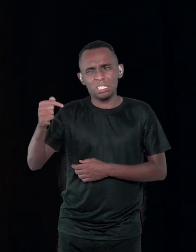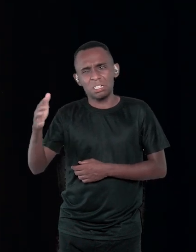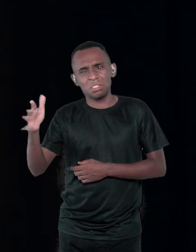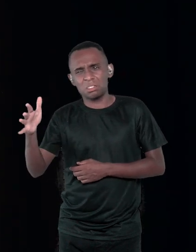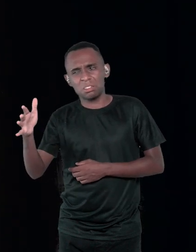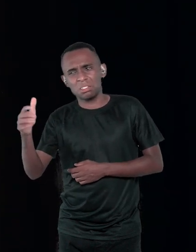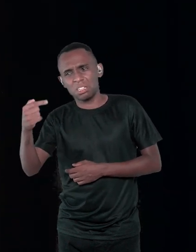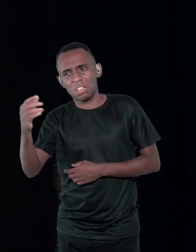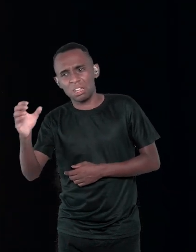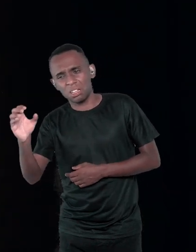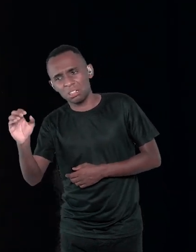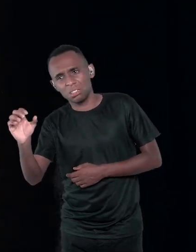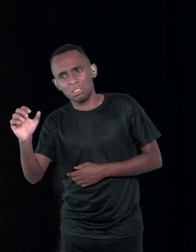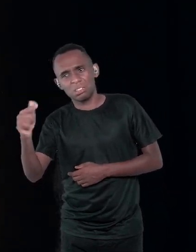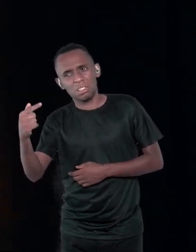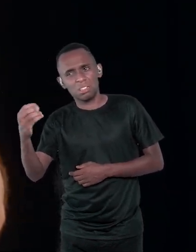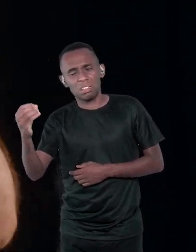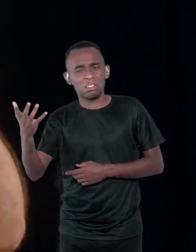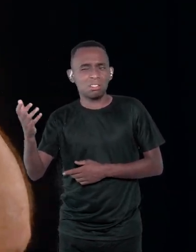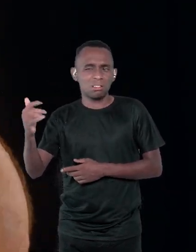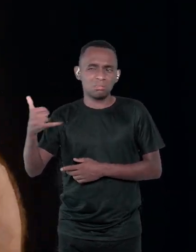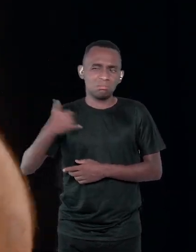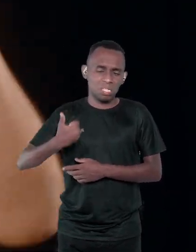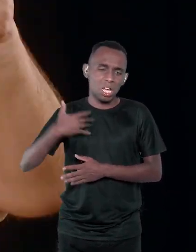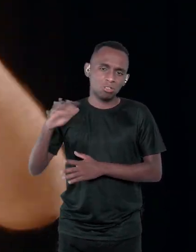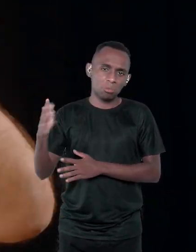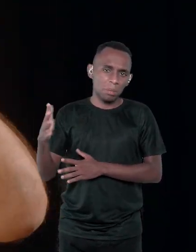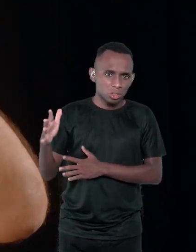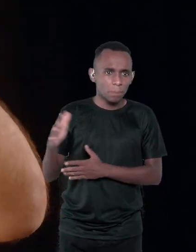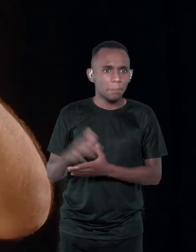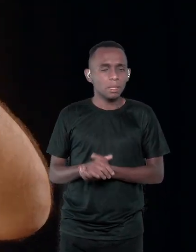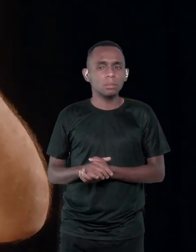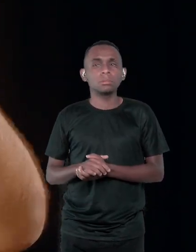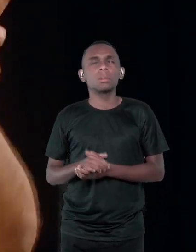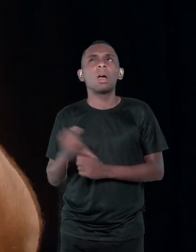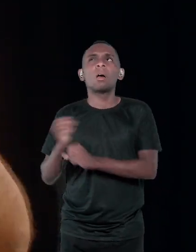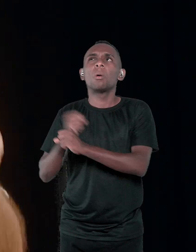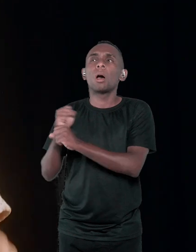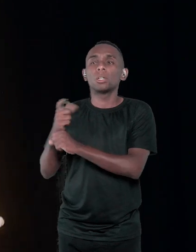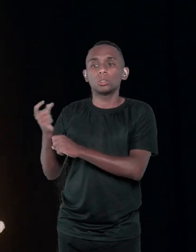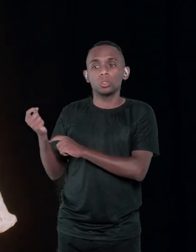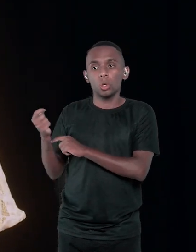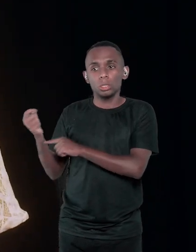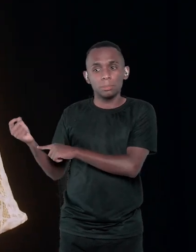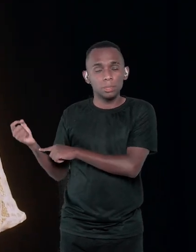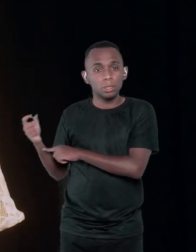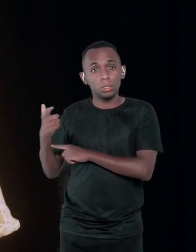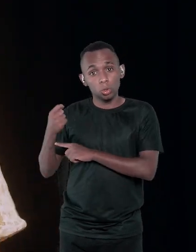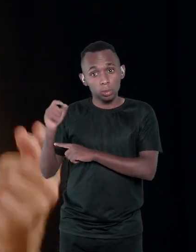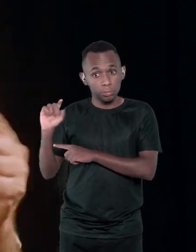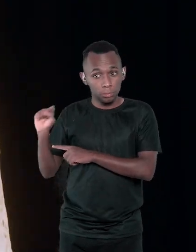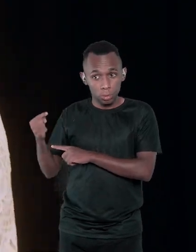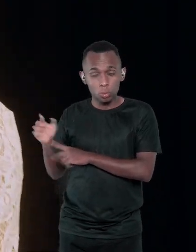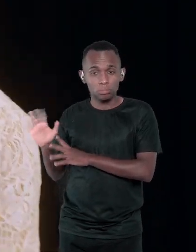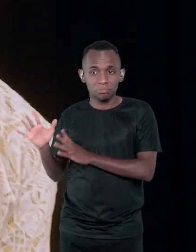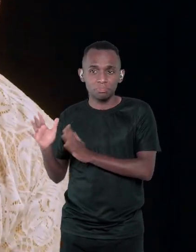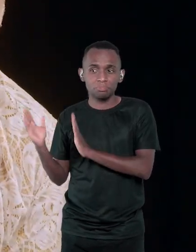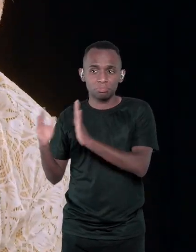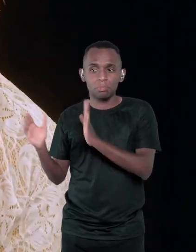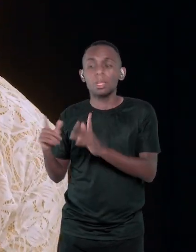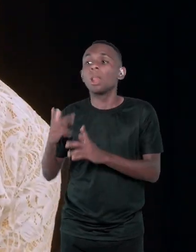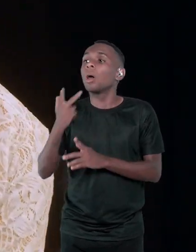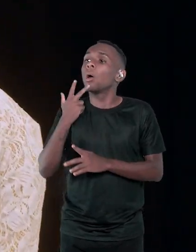biografia já estava nesse ponto, aos 70 anos, os anos 2000, por ali, e aí ela